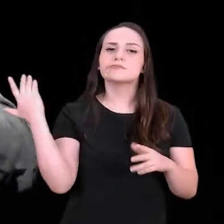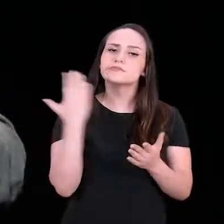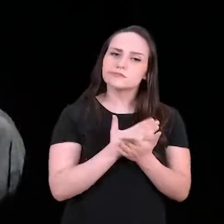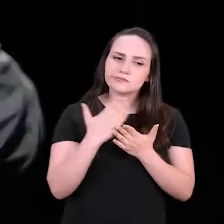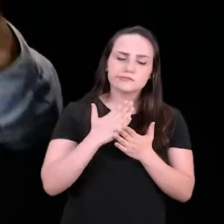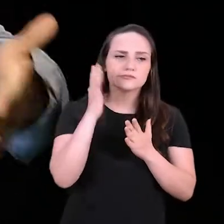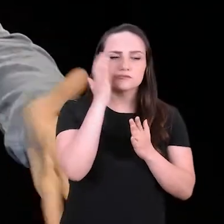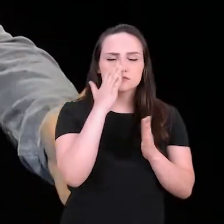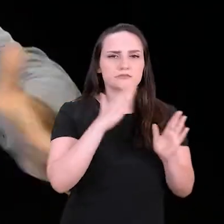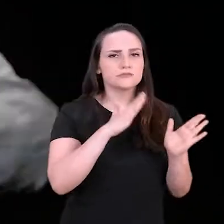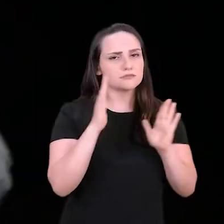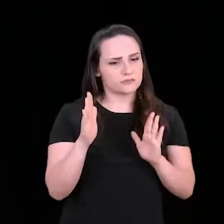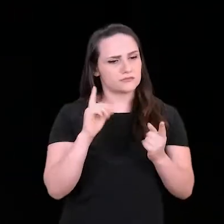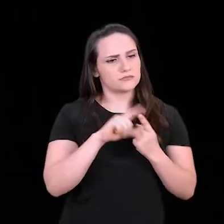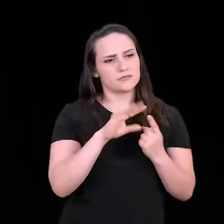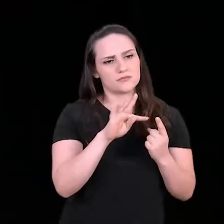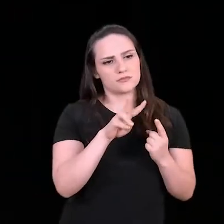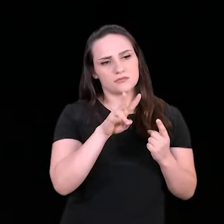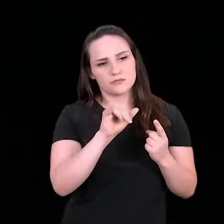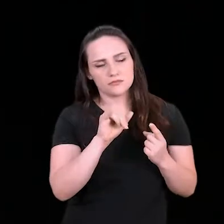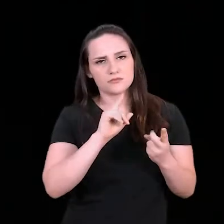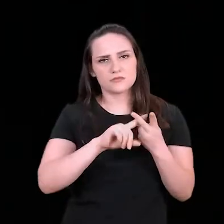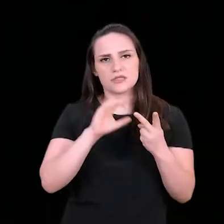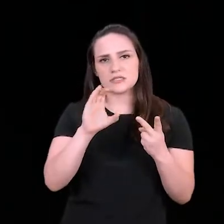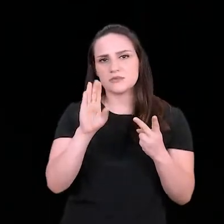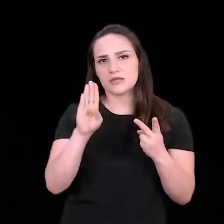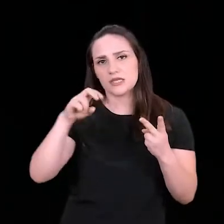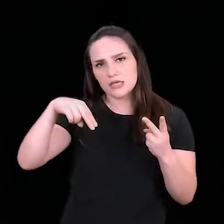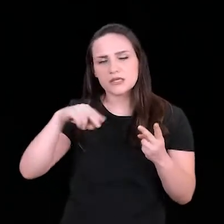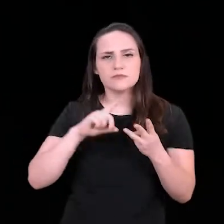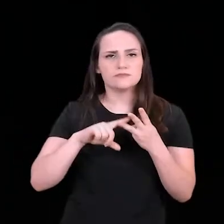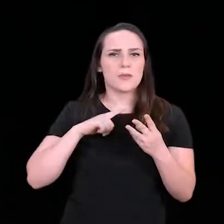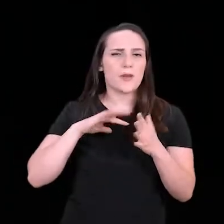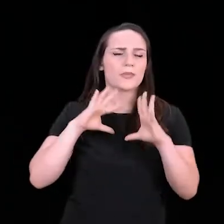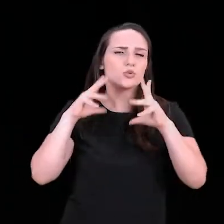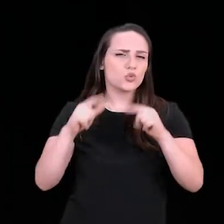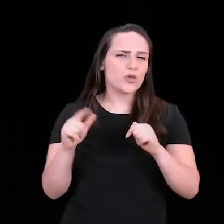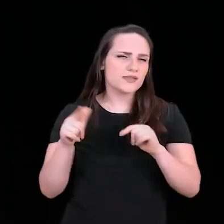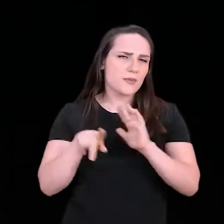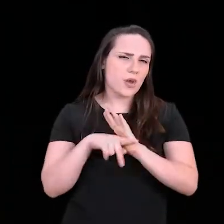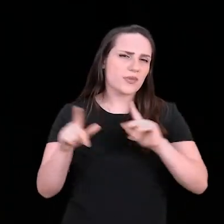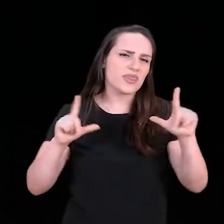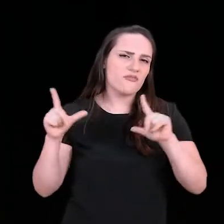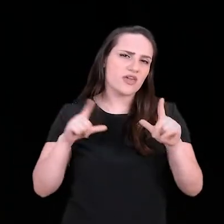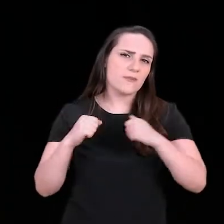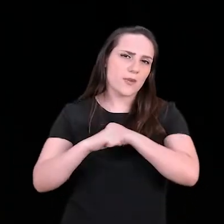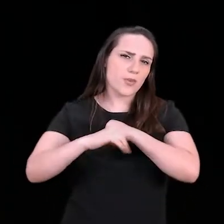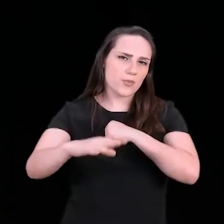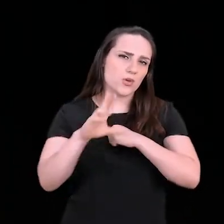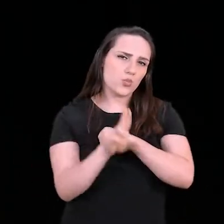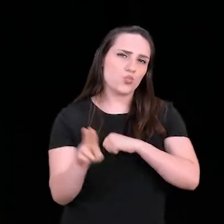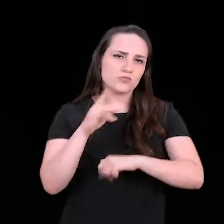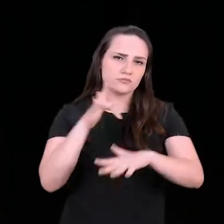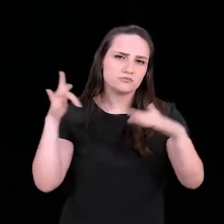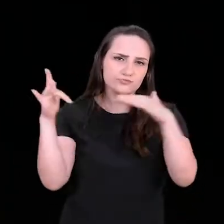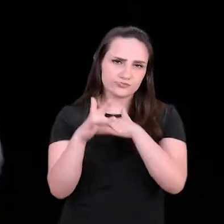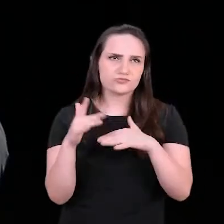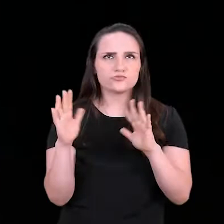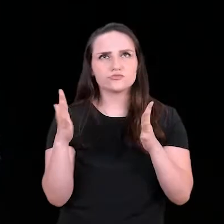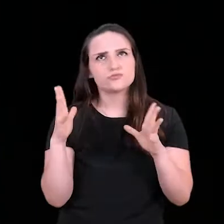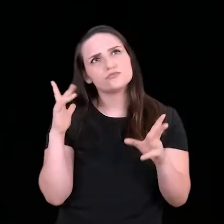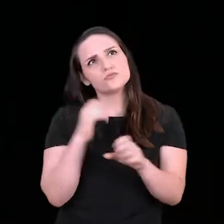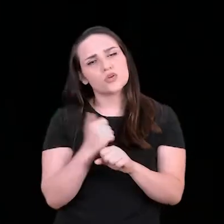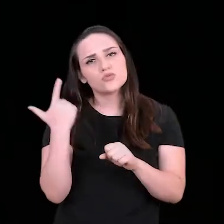continuei acompanhando, assisti várias horas da CBN, fora essas horas que eu tive que selecionar ali,